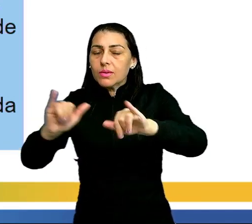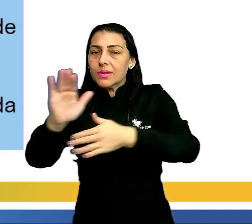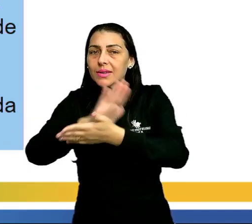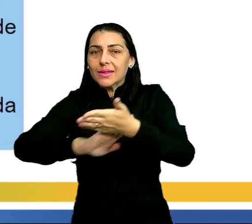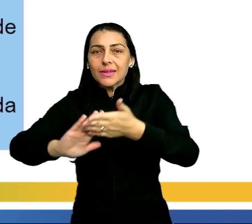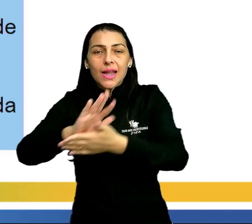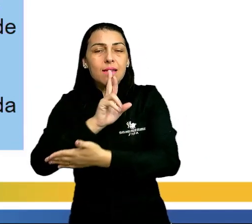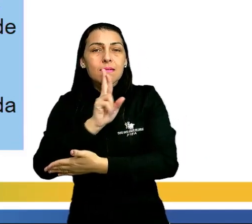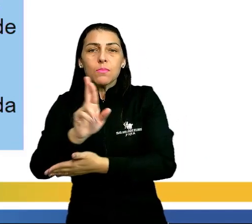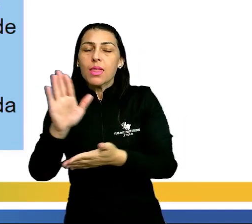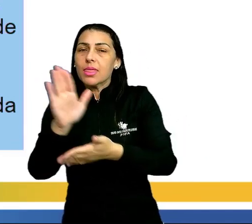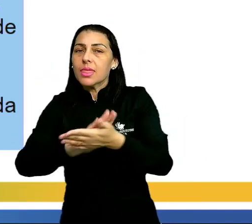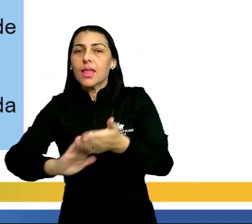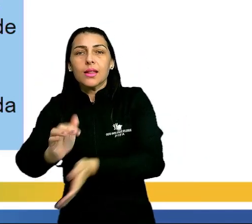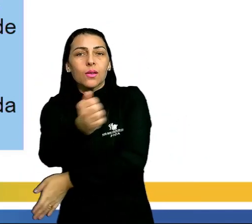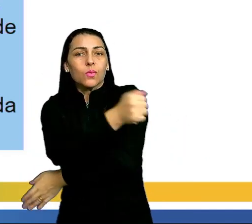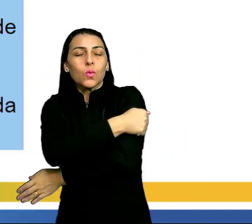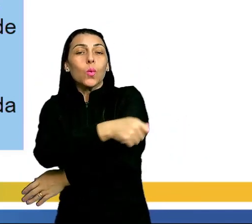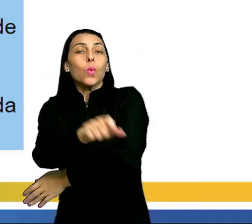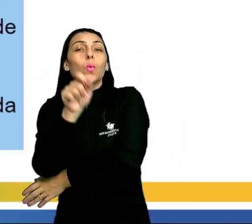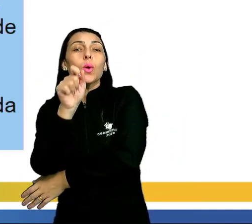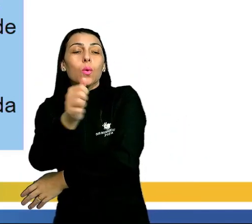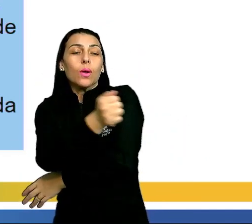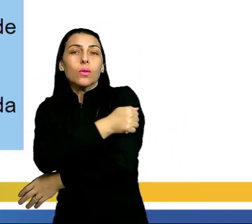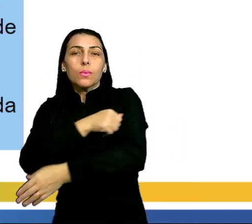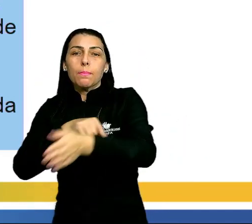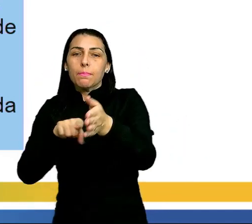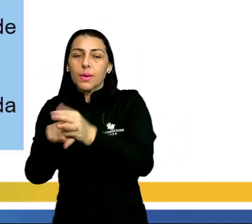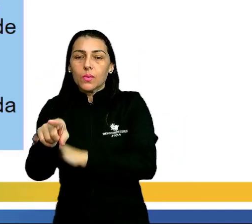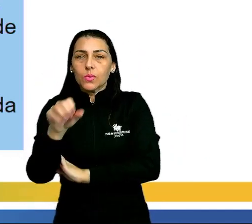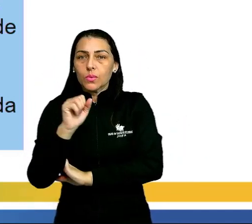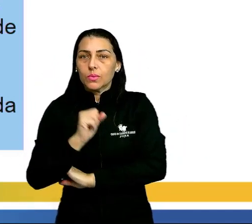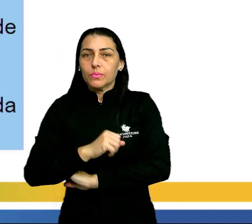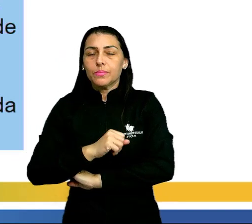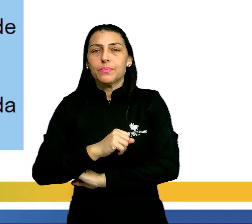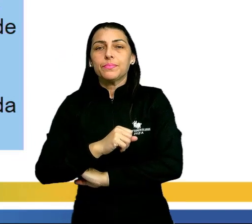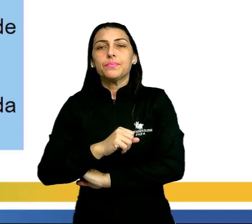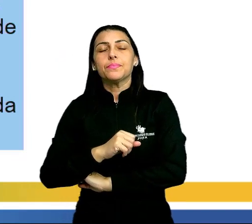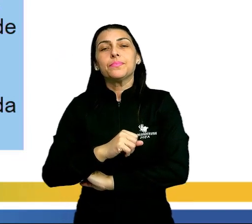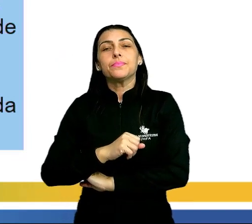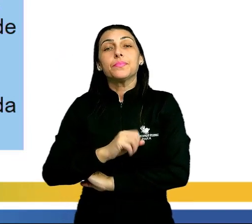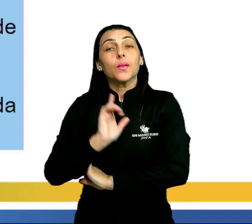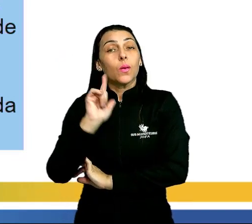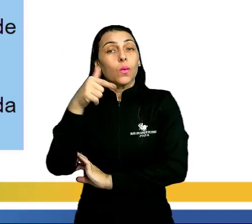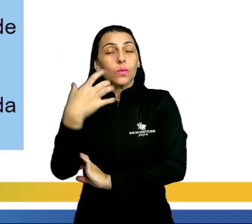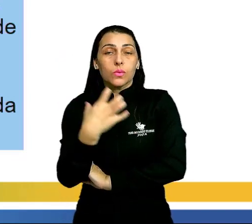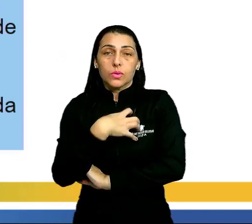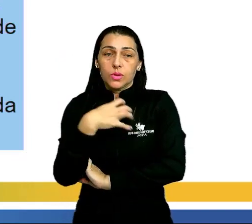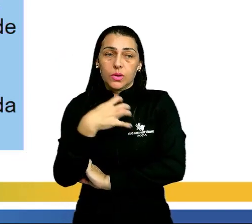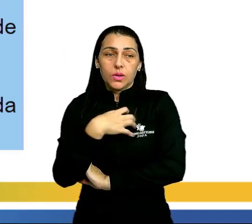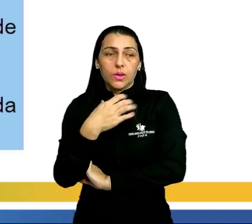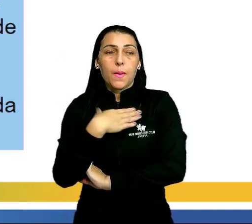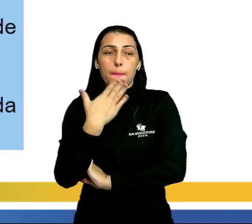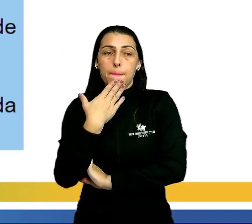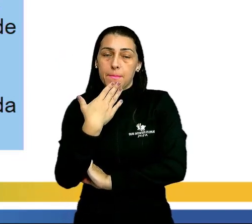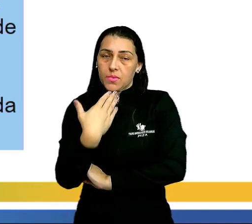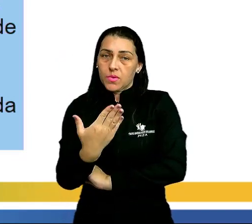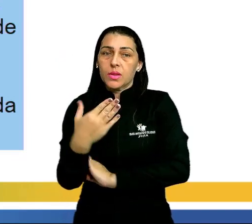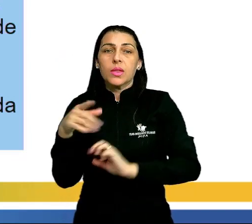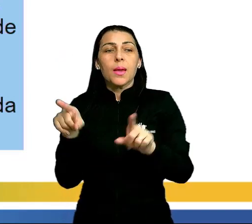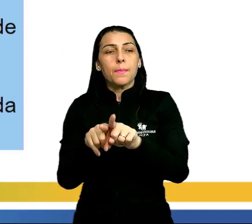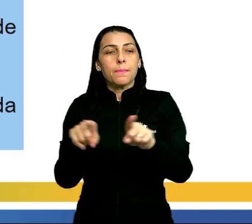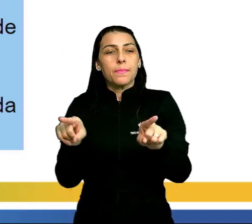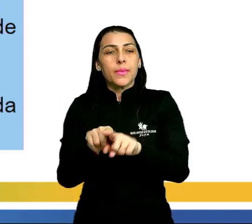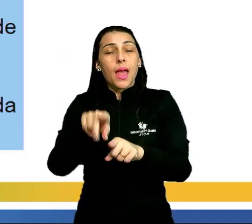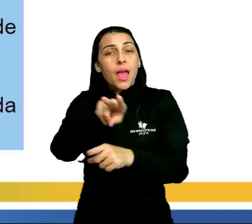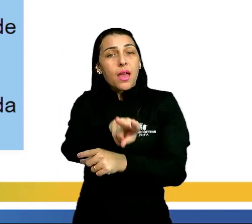deu resposta ao que foi indagado, não é? Bom, outra forma de petitio principii